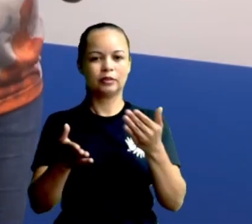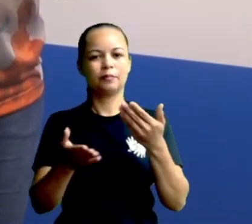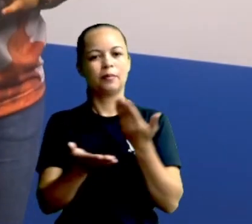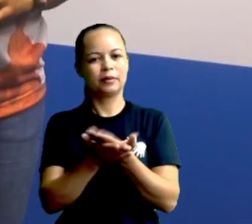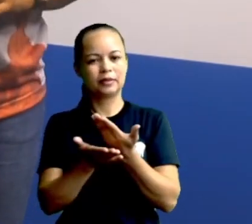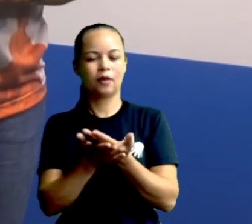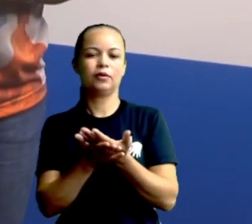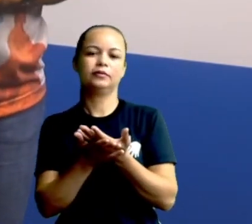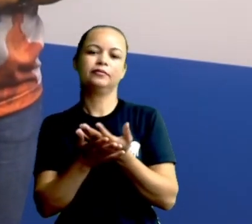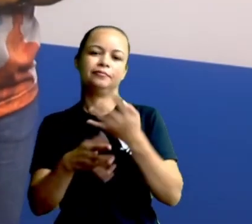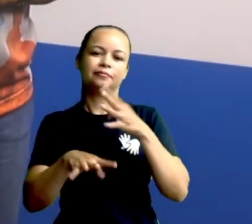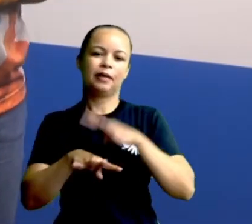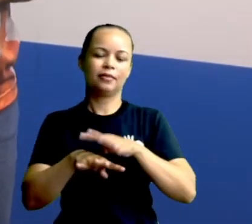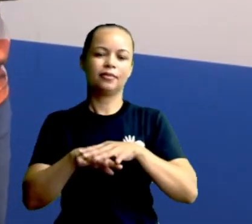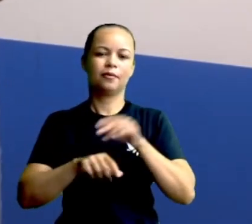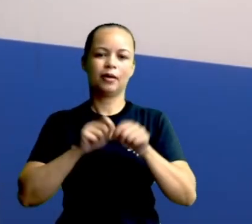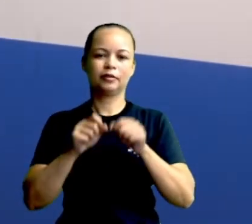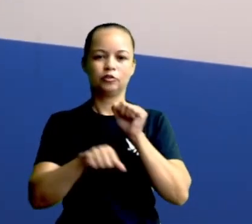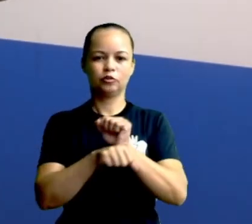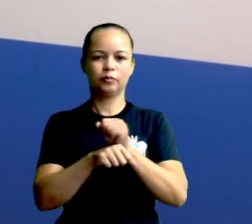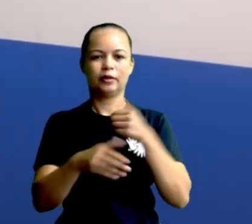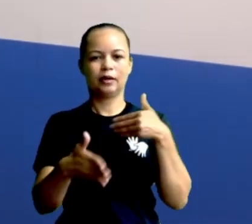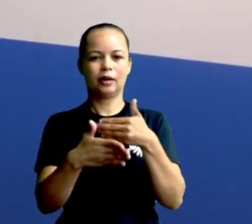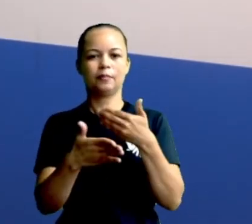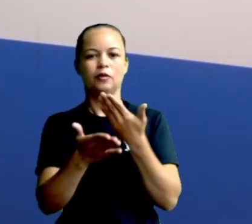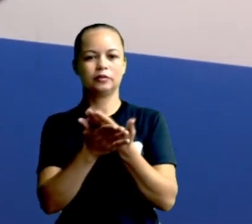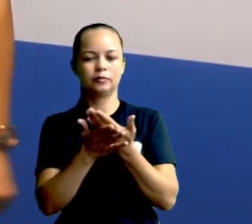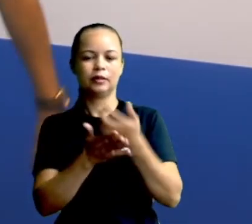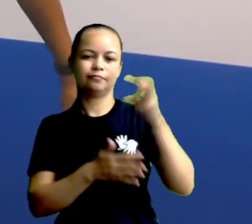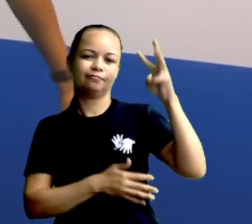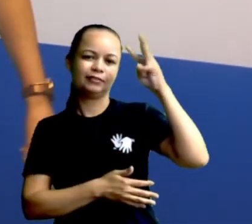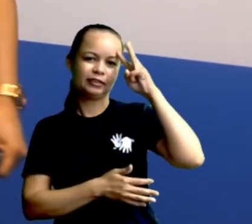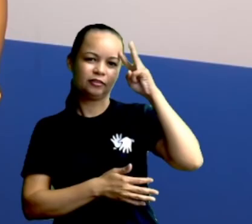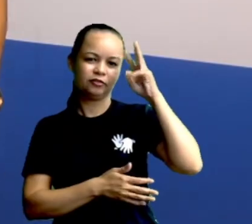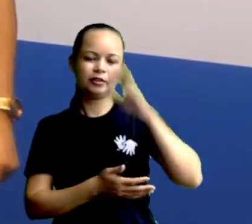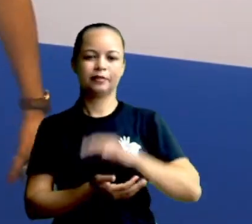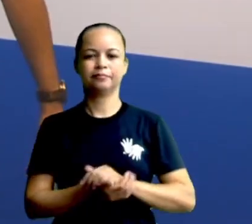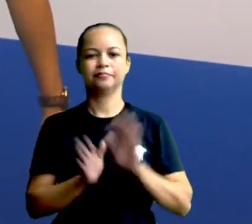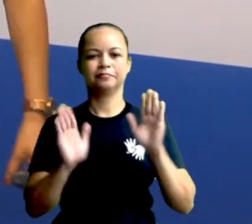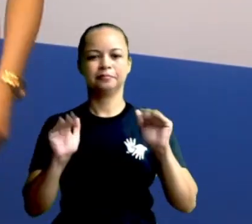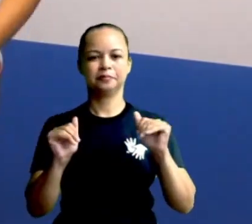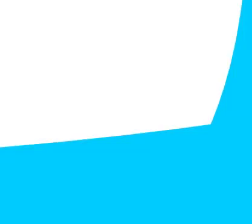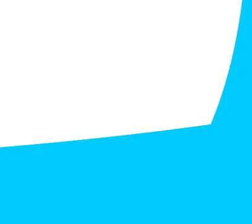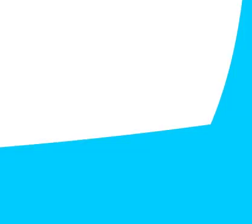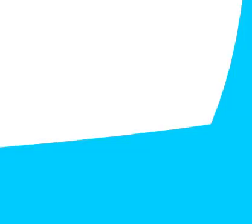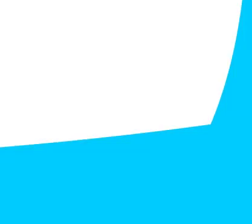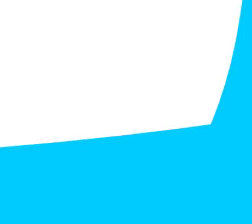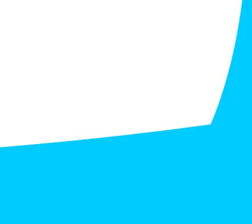de matemática. E eu te espero até a próxima terça-feira. Até lá!